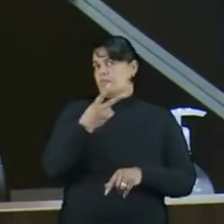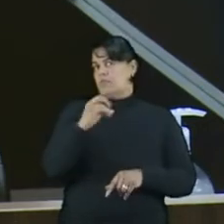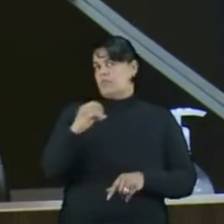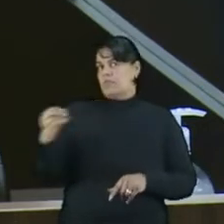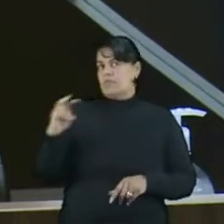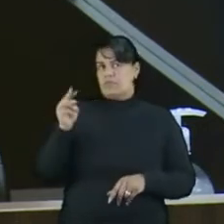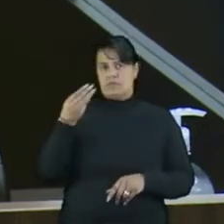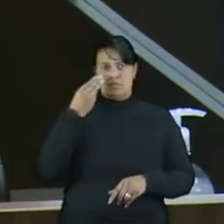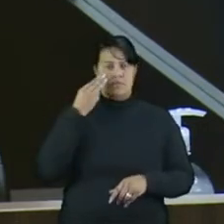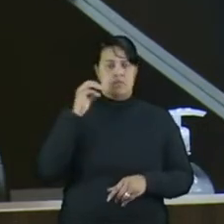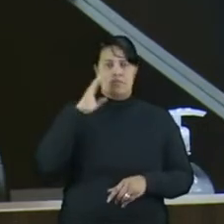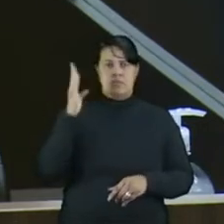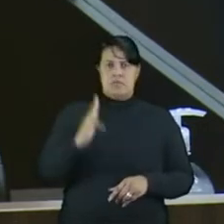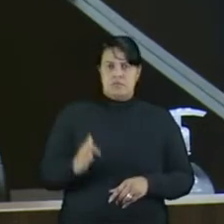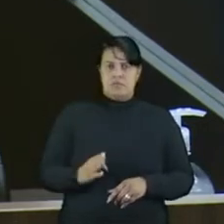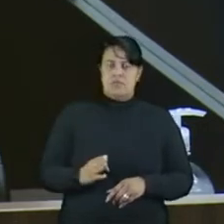brasileiros,